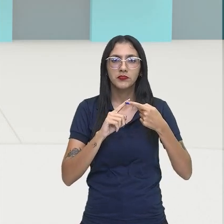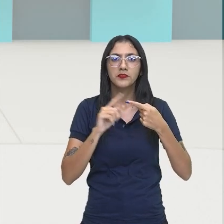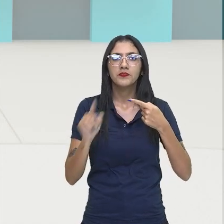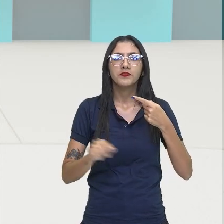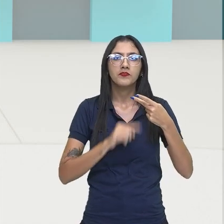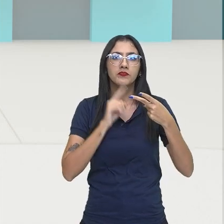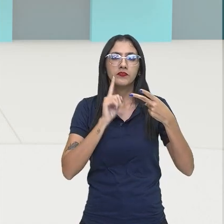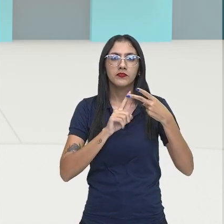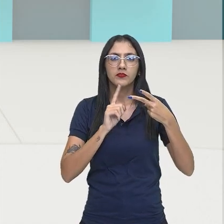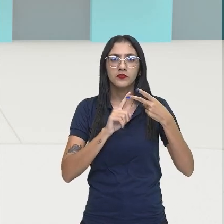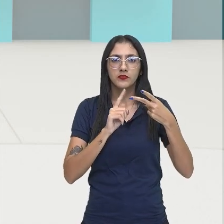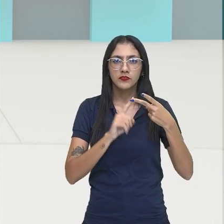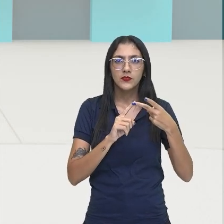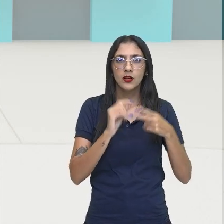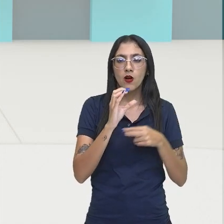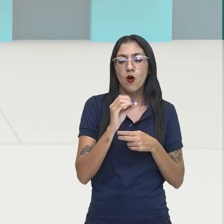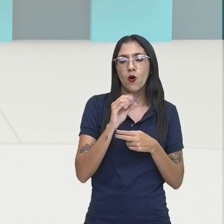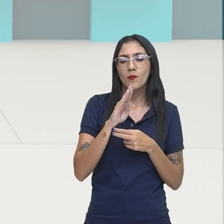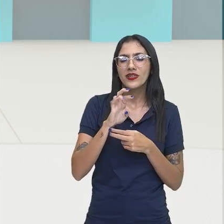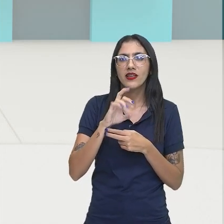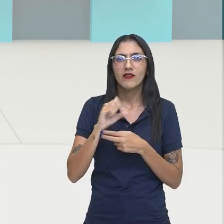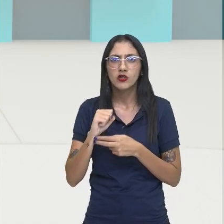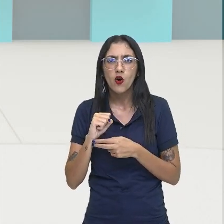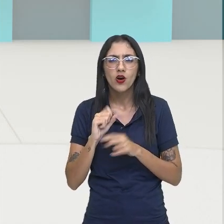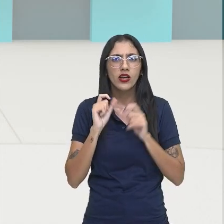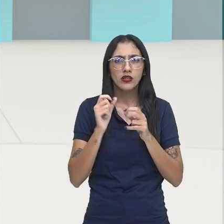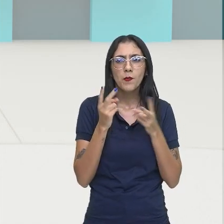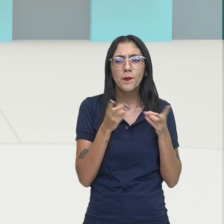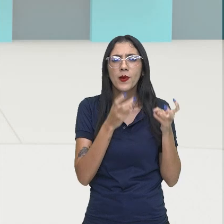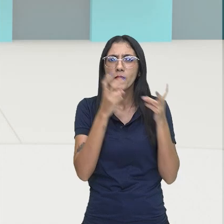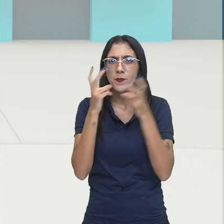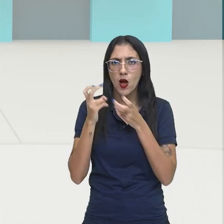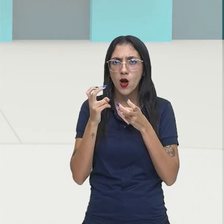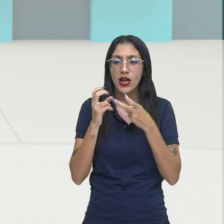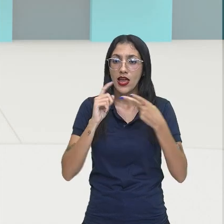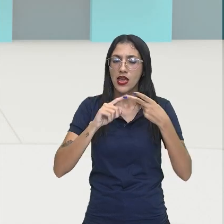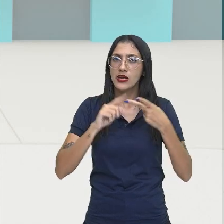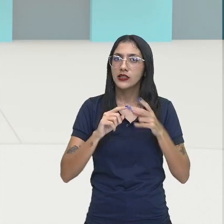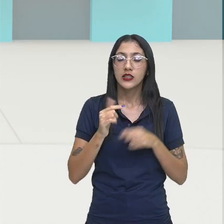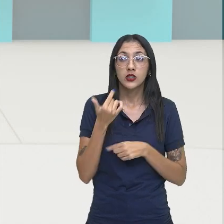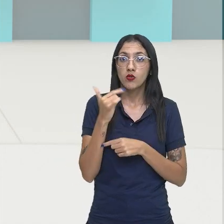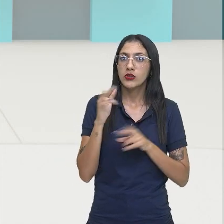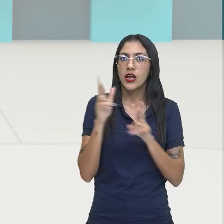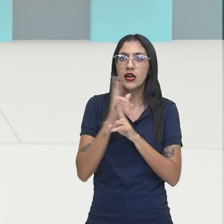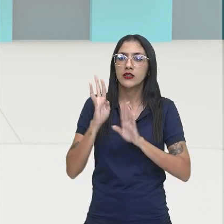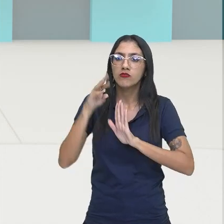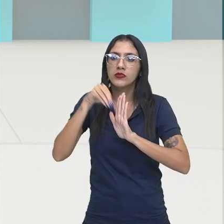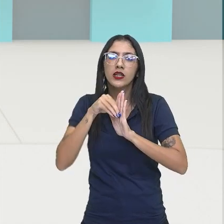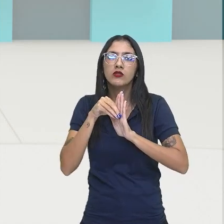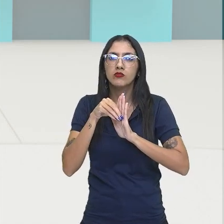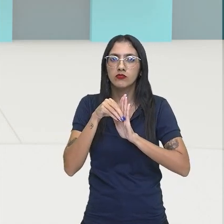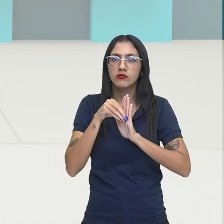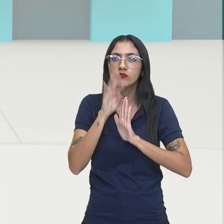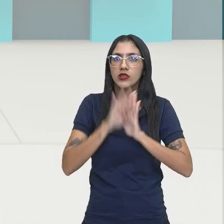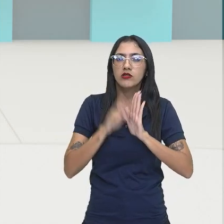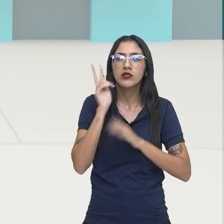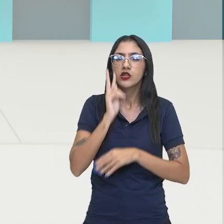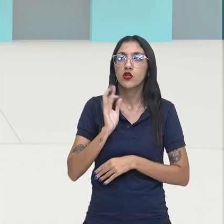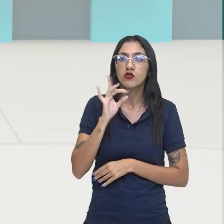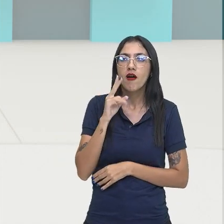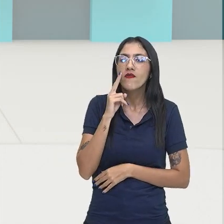Nós temos o narrador observador. Ele não participa da história, só observa a história